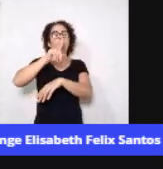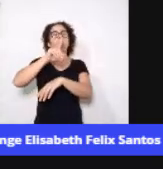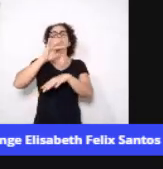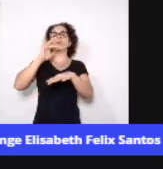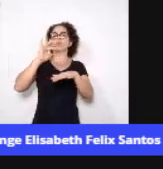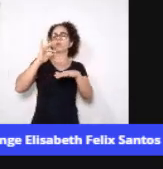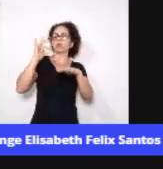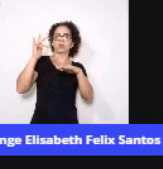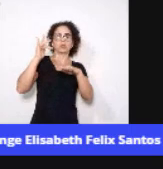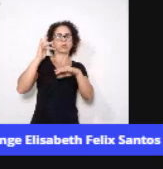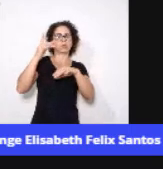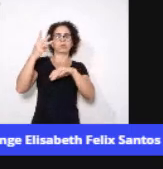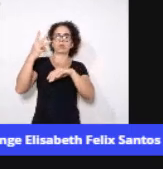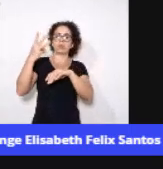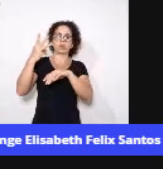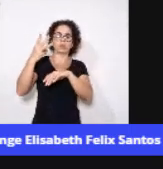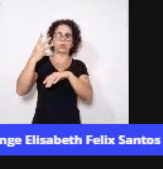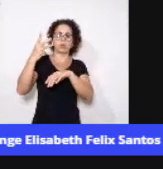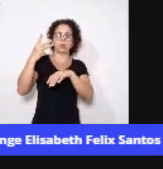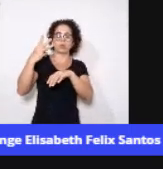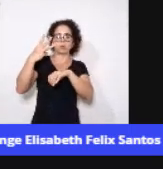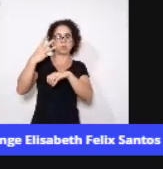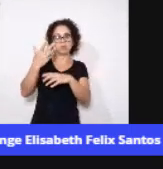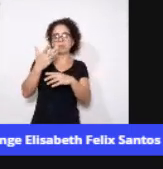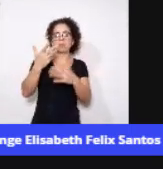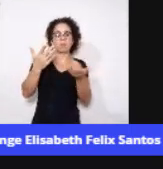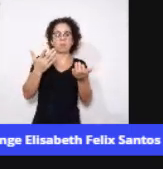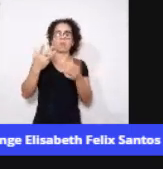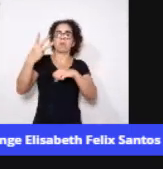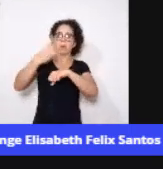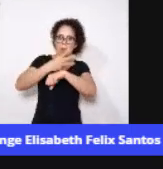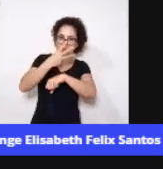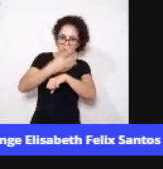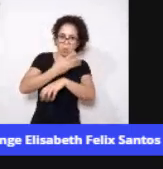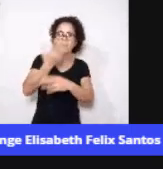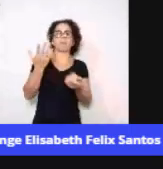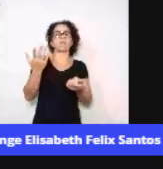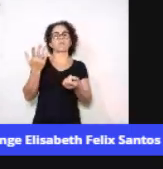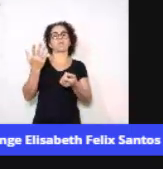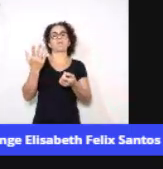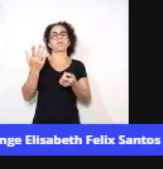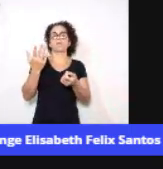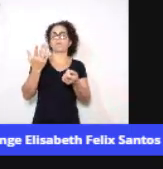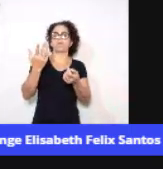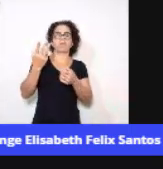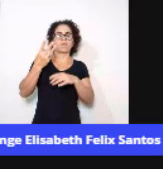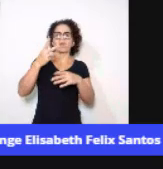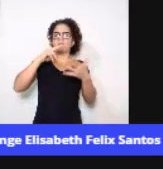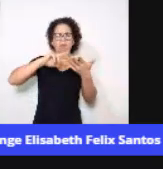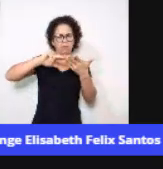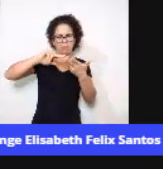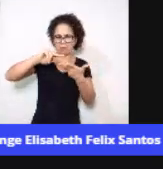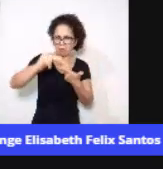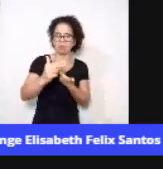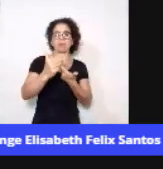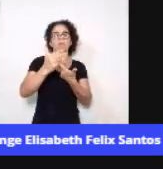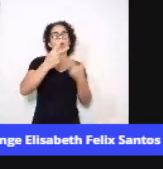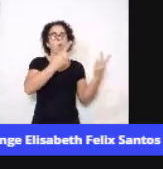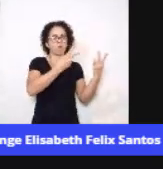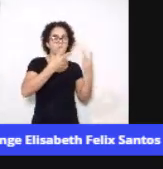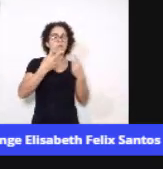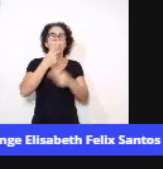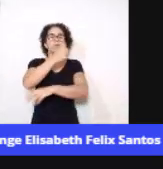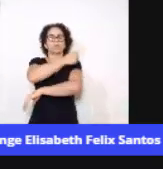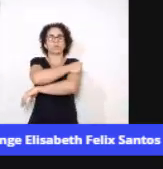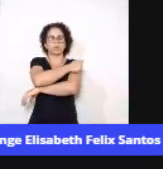plataformas, por meio do WhatsApp, por meio do Skype, por meio do Meet, que